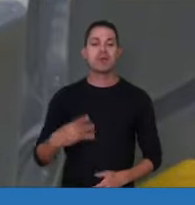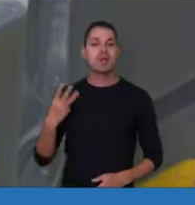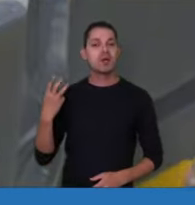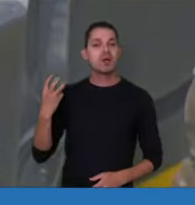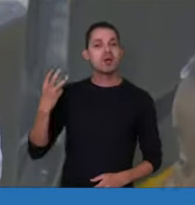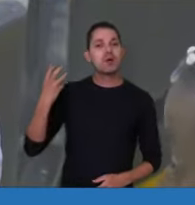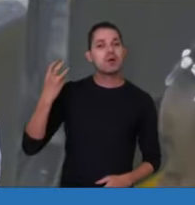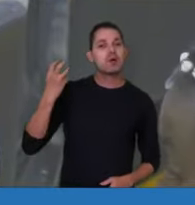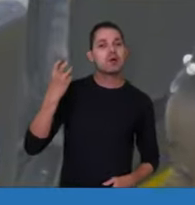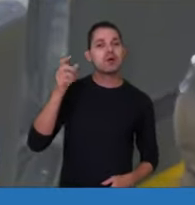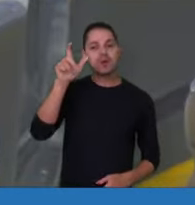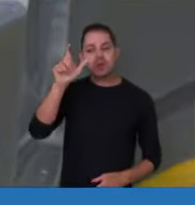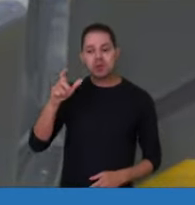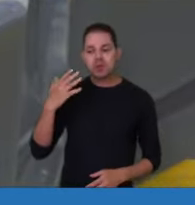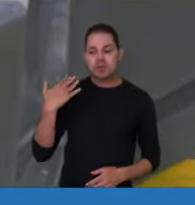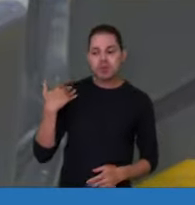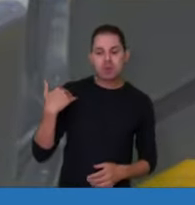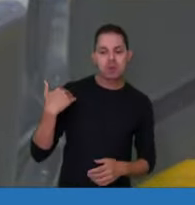nos